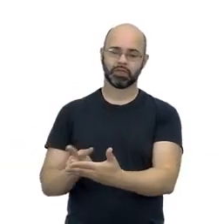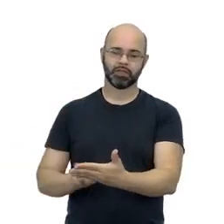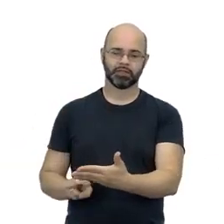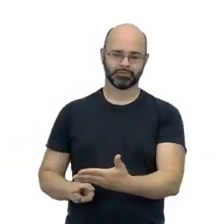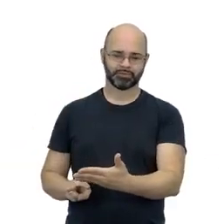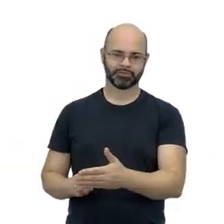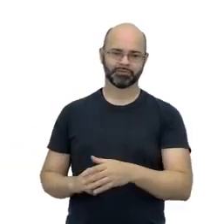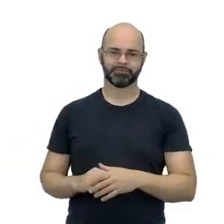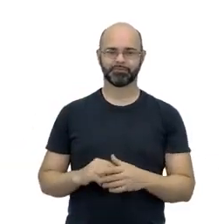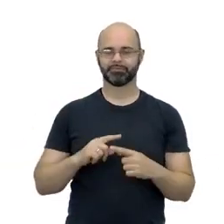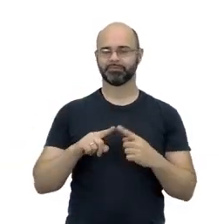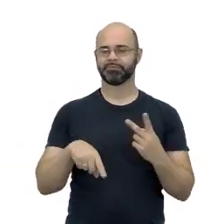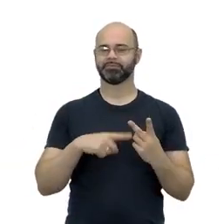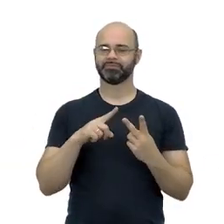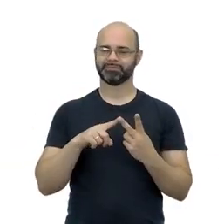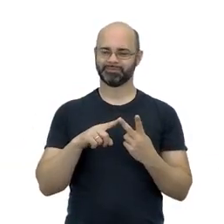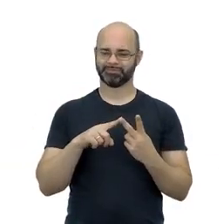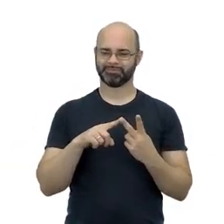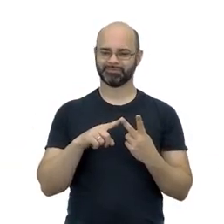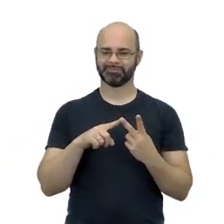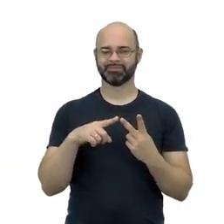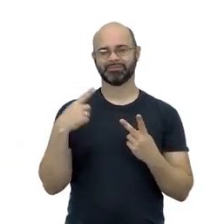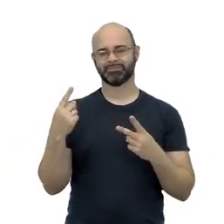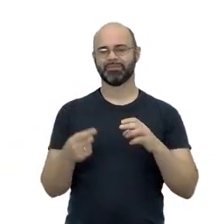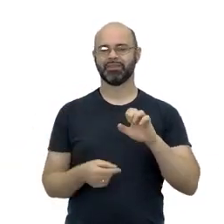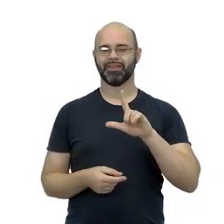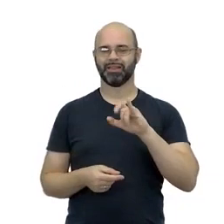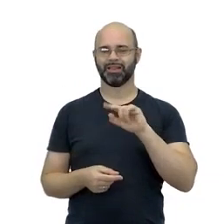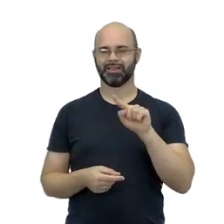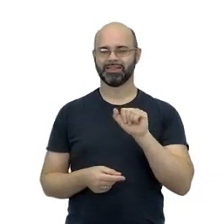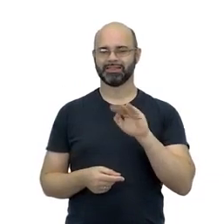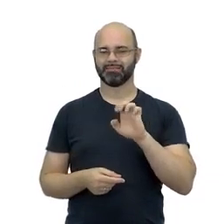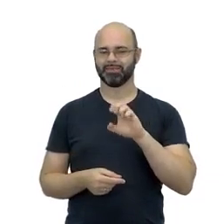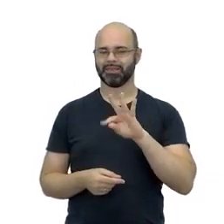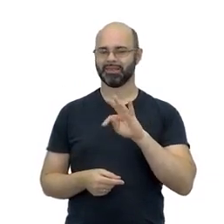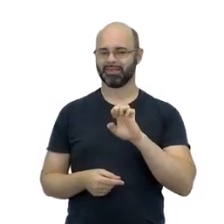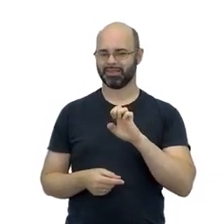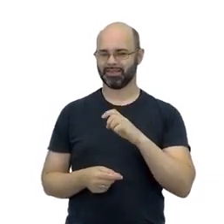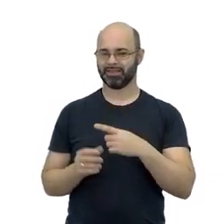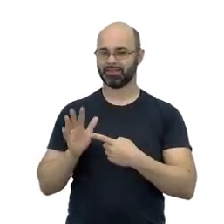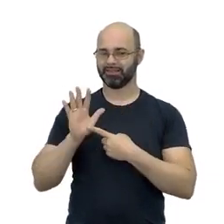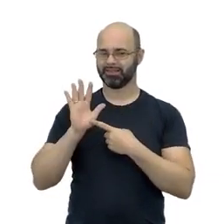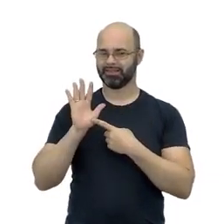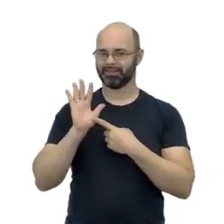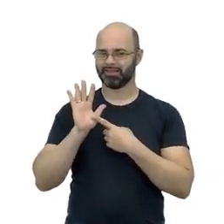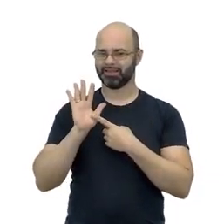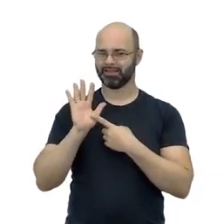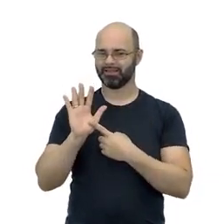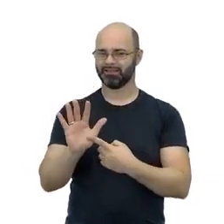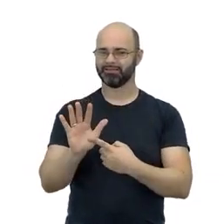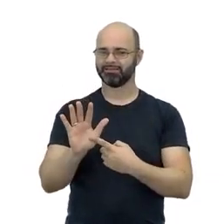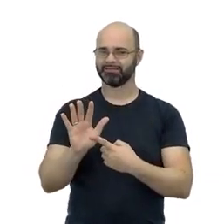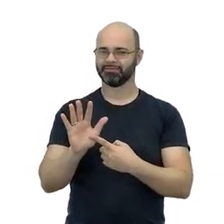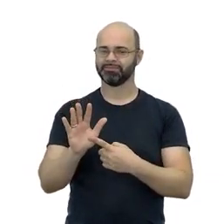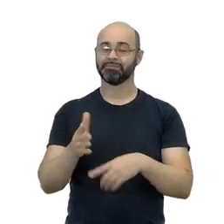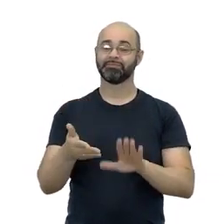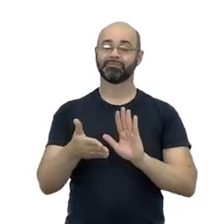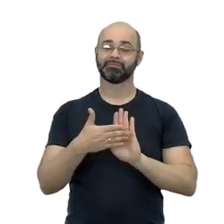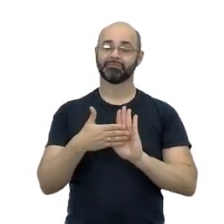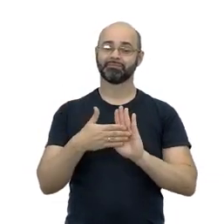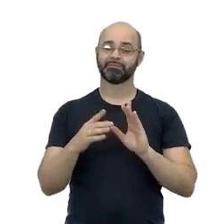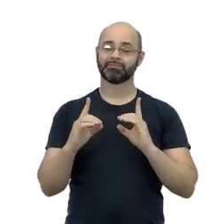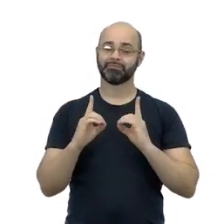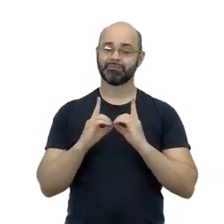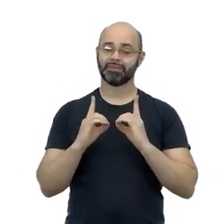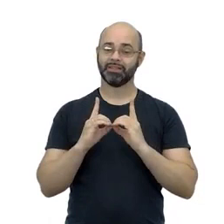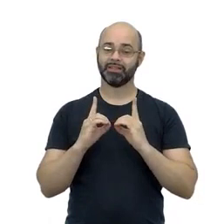momento, eu vou chamar a minha colega, Elizabeth, para que ela apresente para vocês as propostas